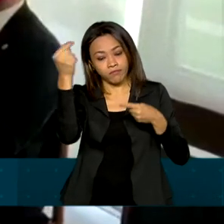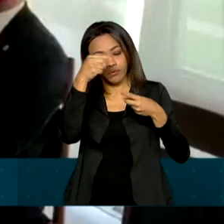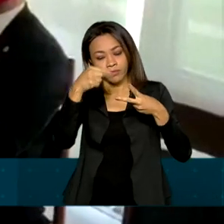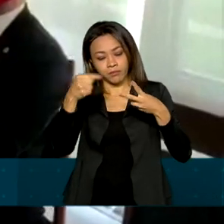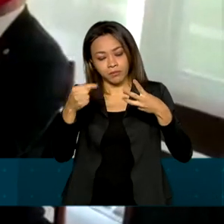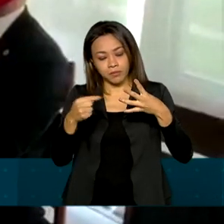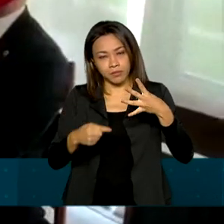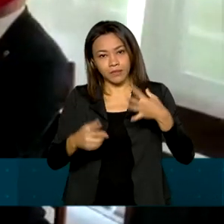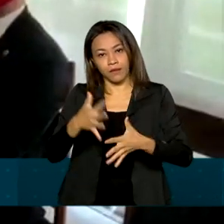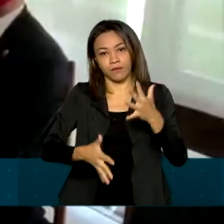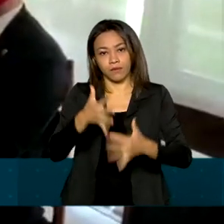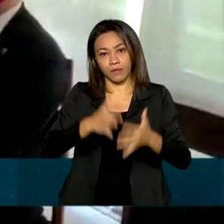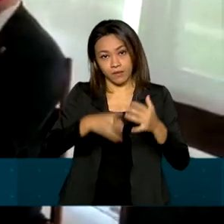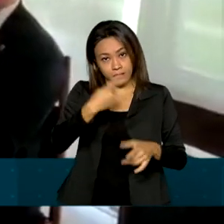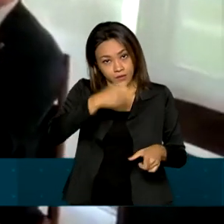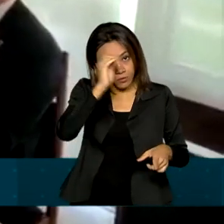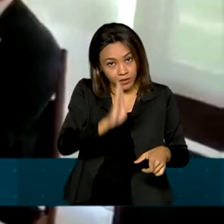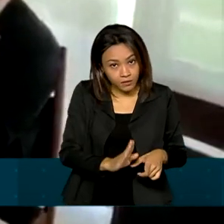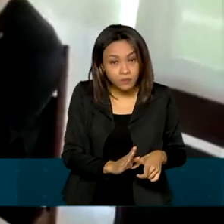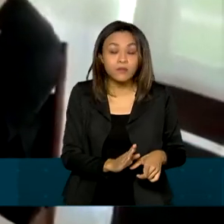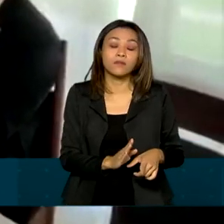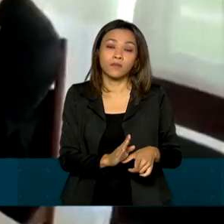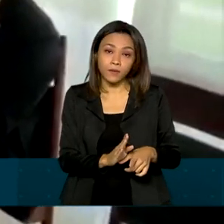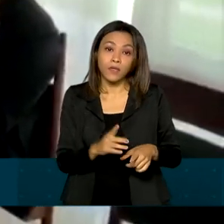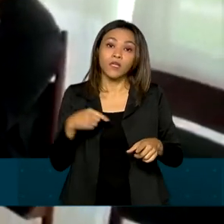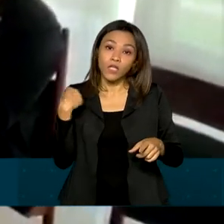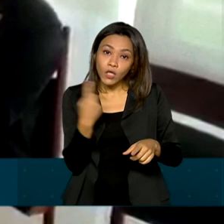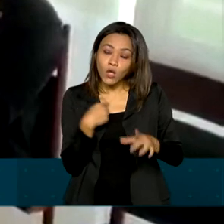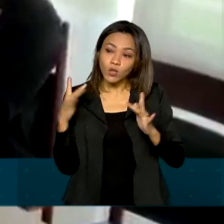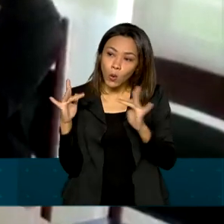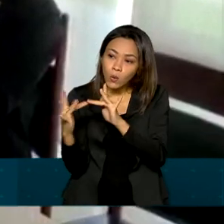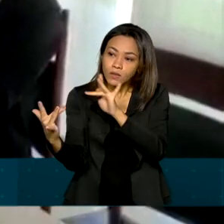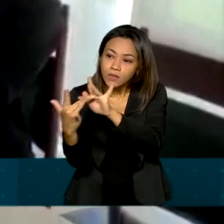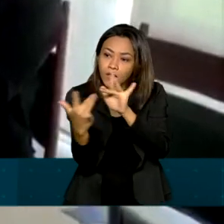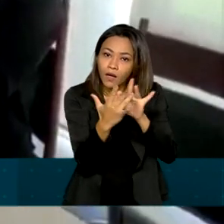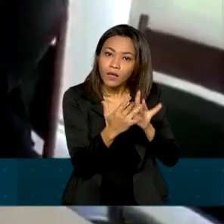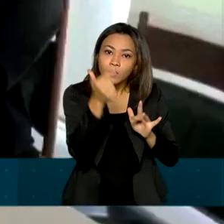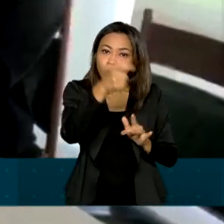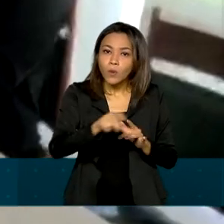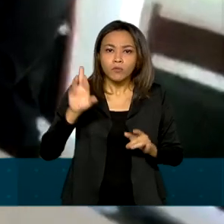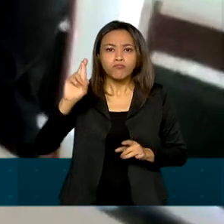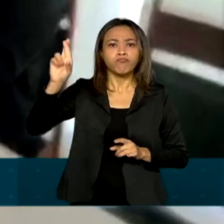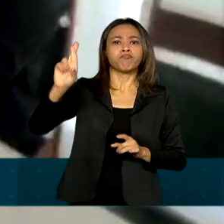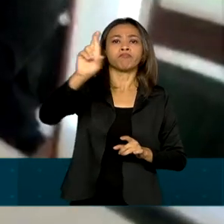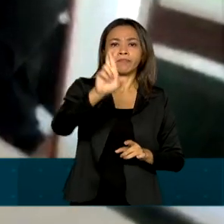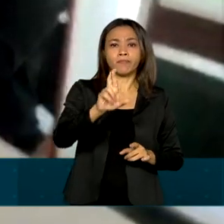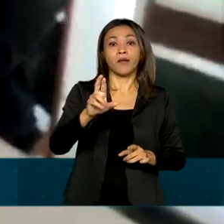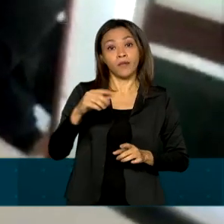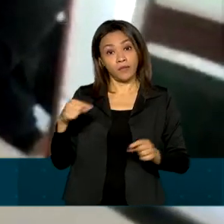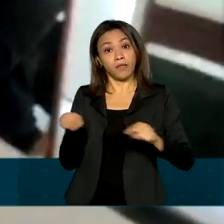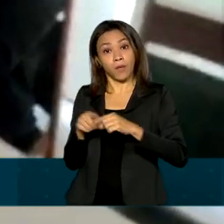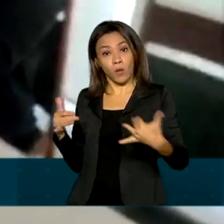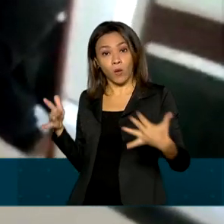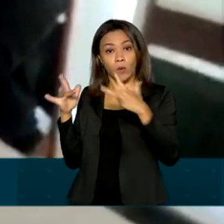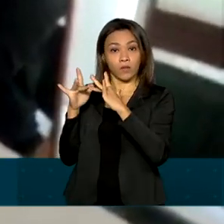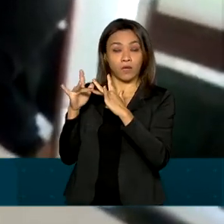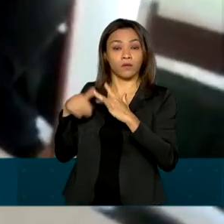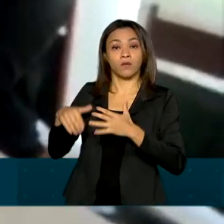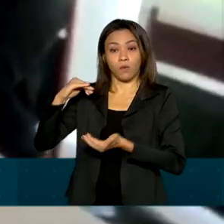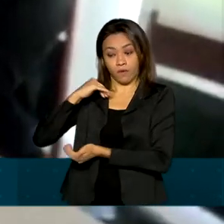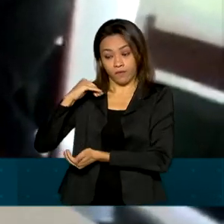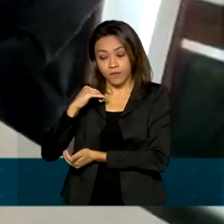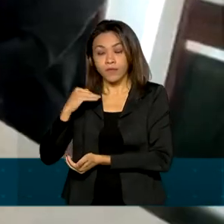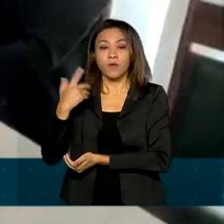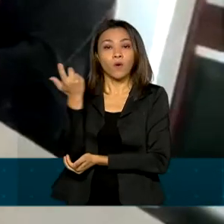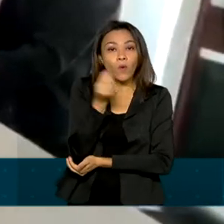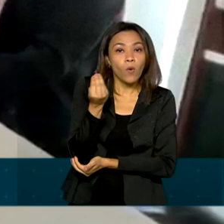e estamos ultimando contatos com as demais autoridades, entre eles a Anvisa, de como nós podemos efetivamente importar